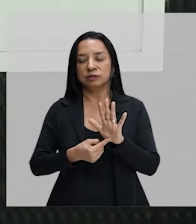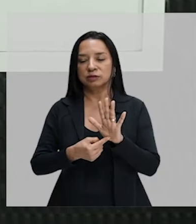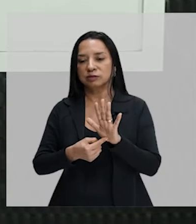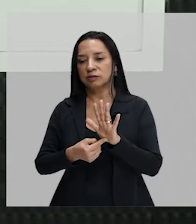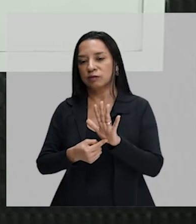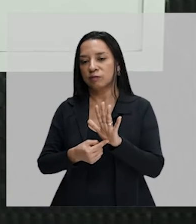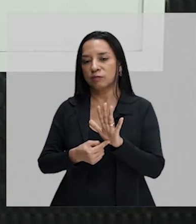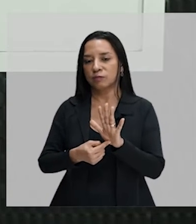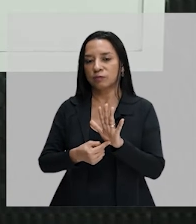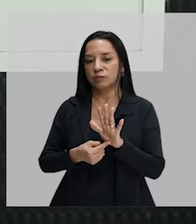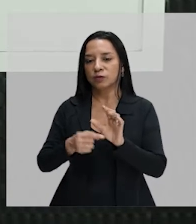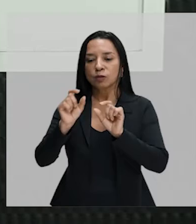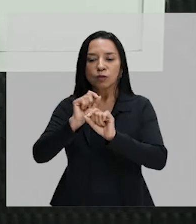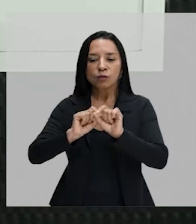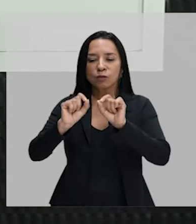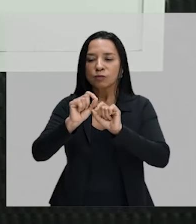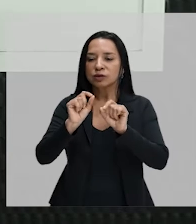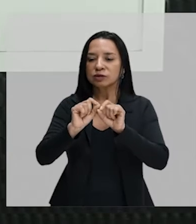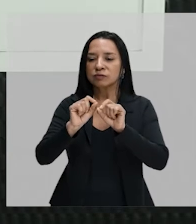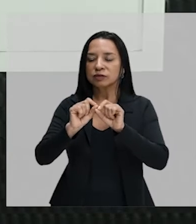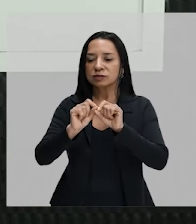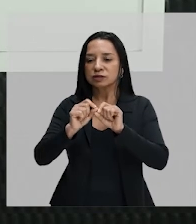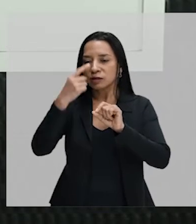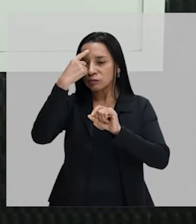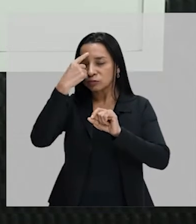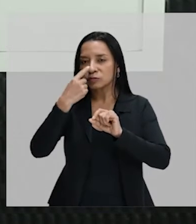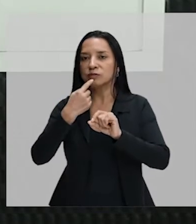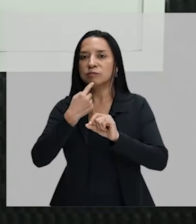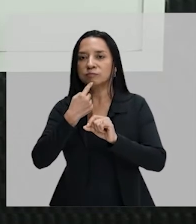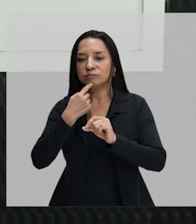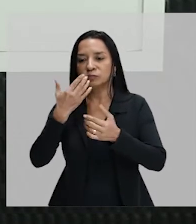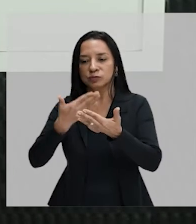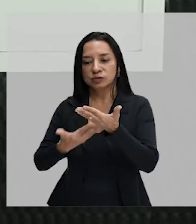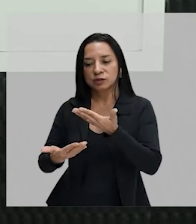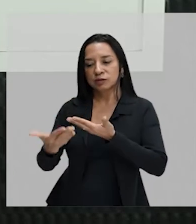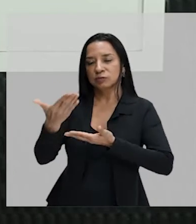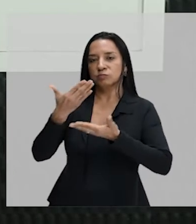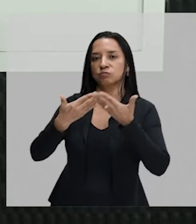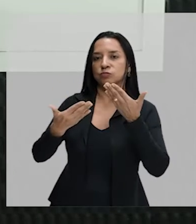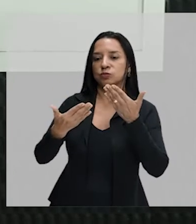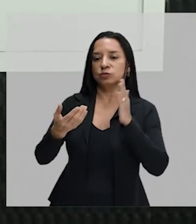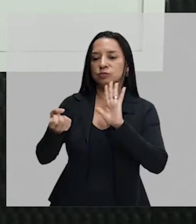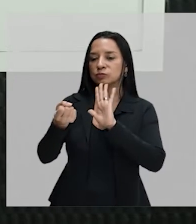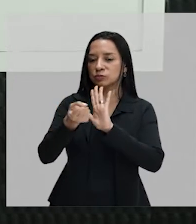jogo que a gente aprende a fazer com imagens, símbolos,